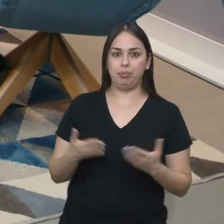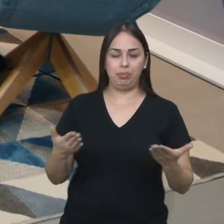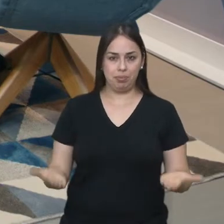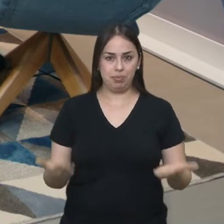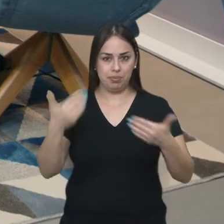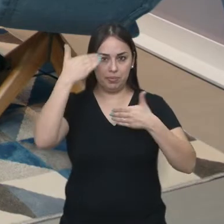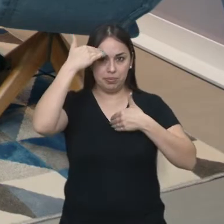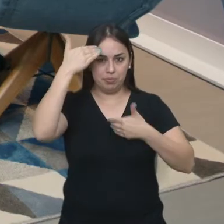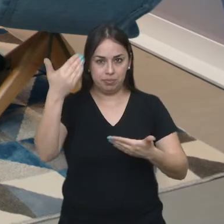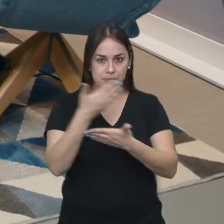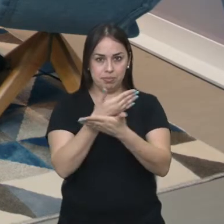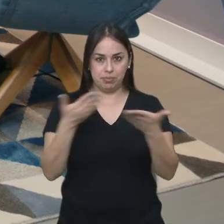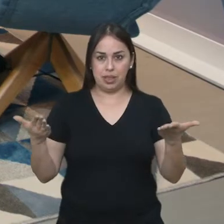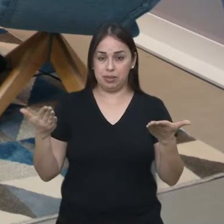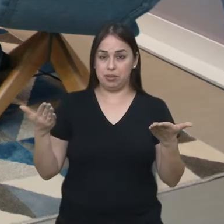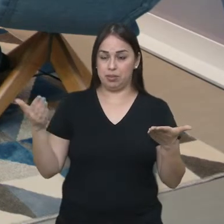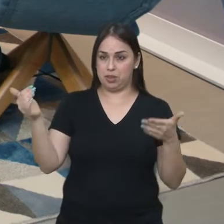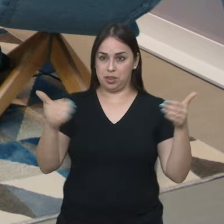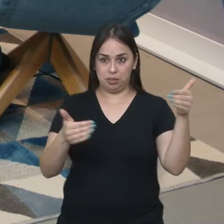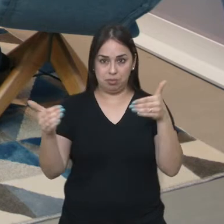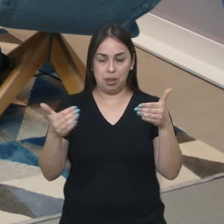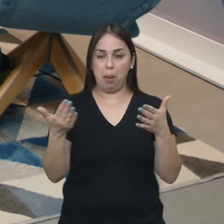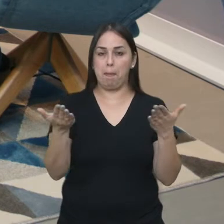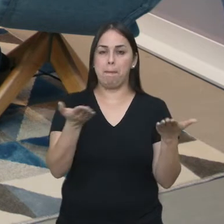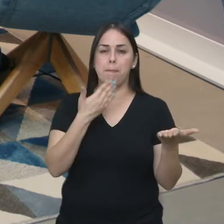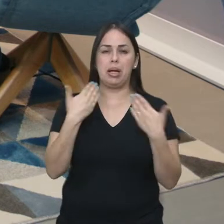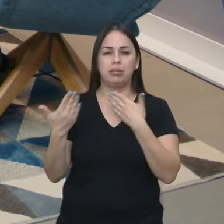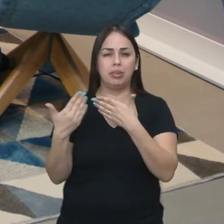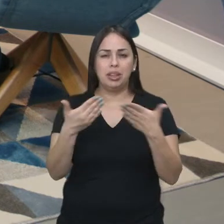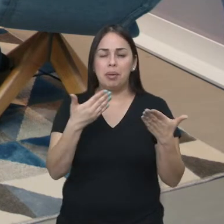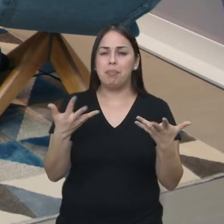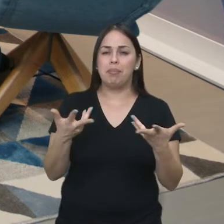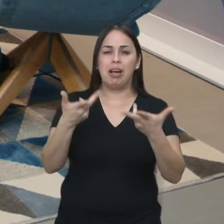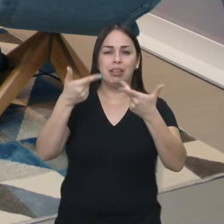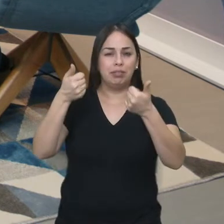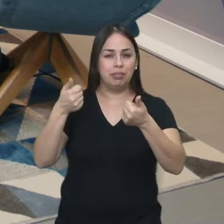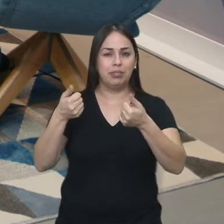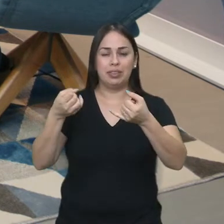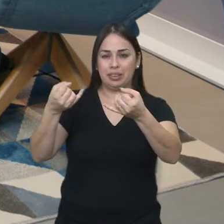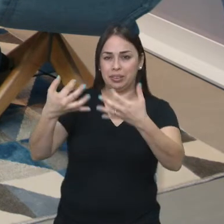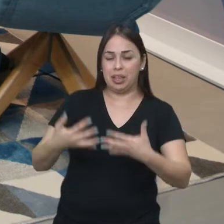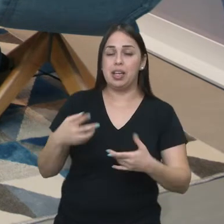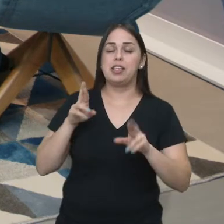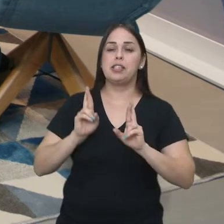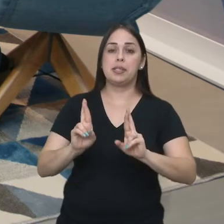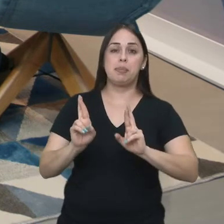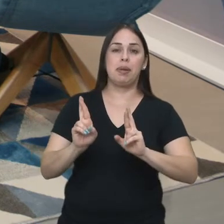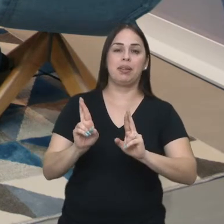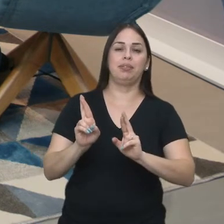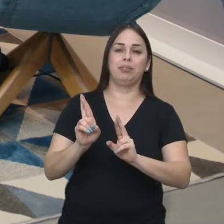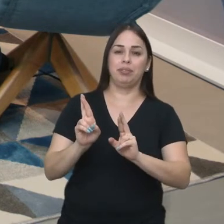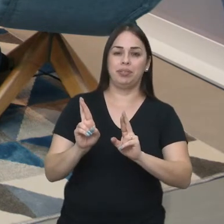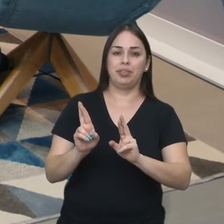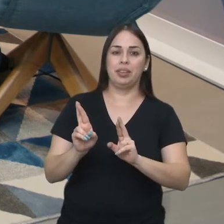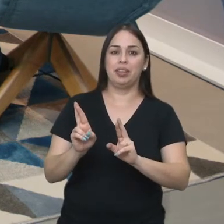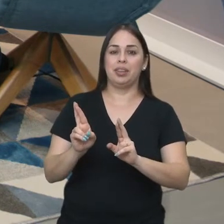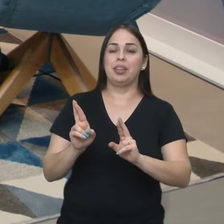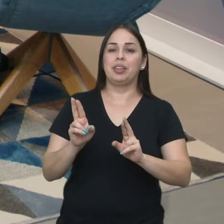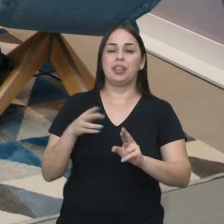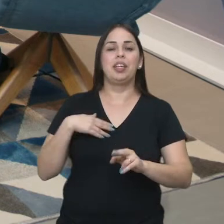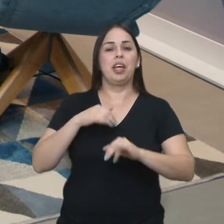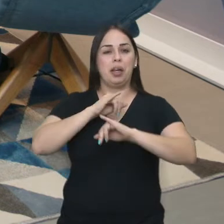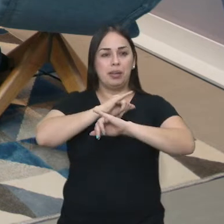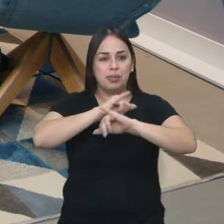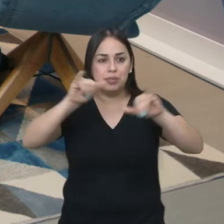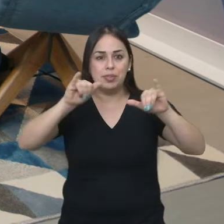Gente, eu quero agradecer a presença de vocês, um bate-papo bem rico, bem bacana. Espero que a gente tenha informado,